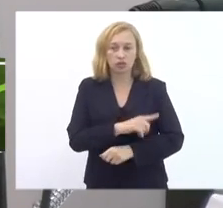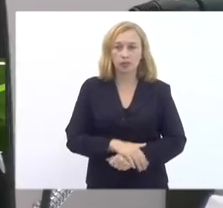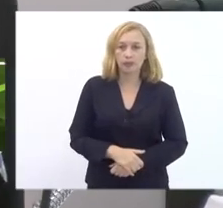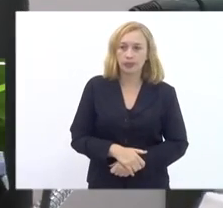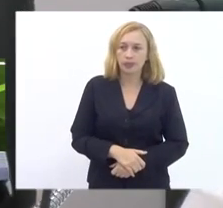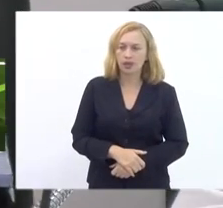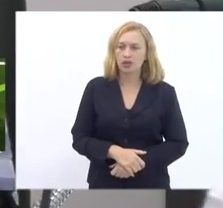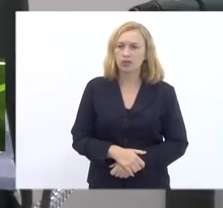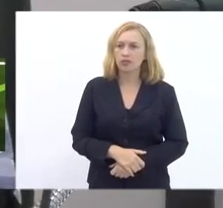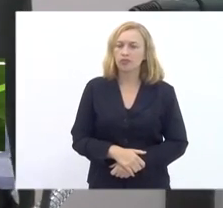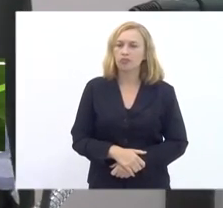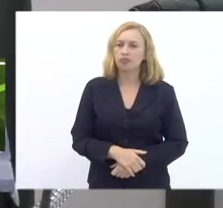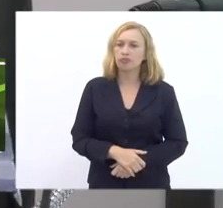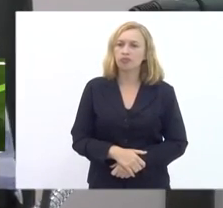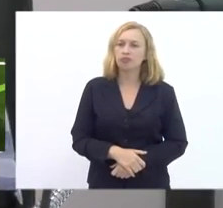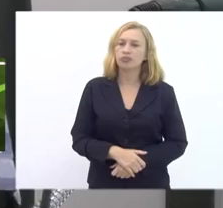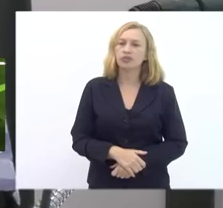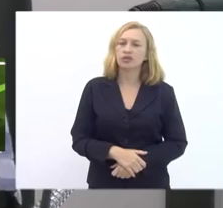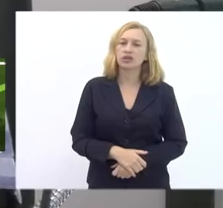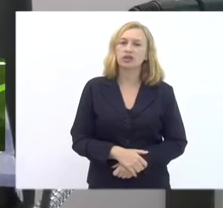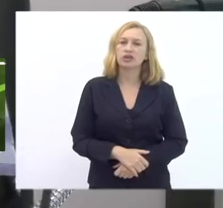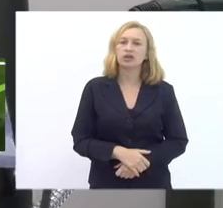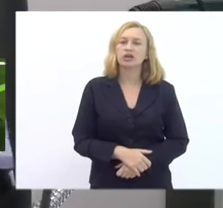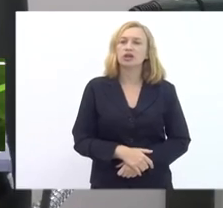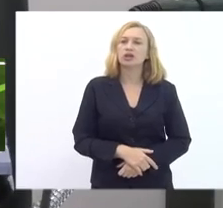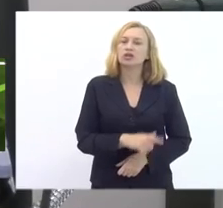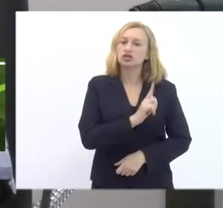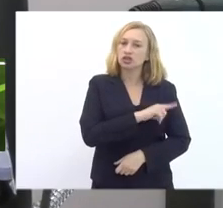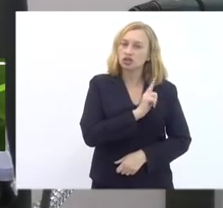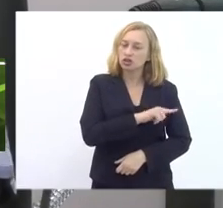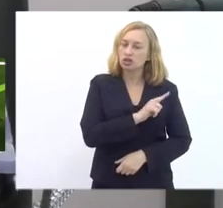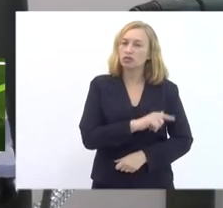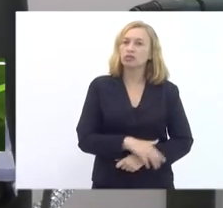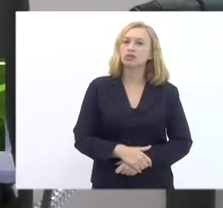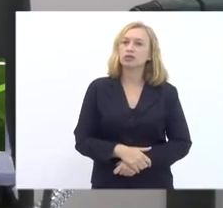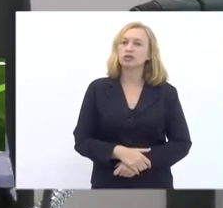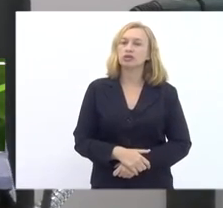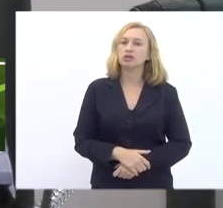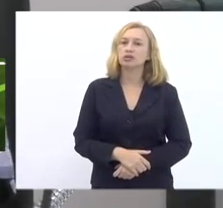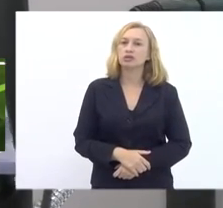E uma estratificação, sim, da gestão, inclusive